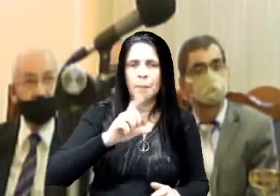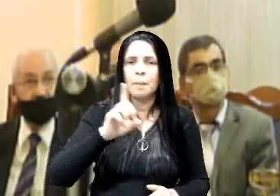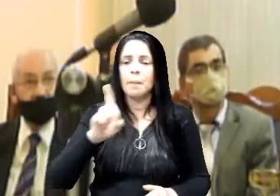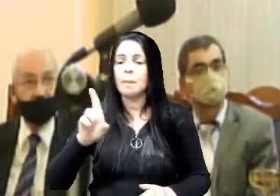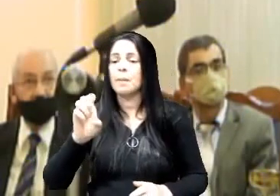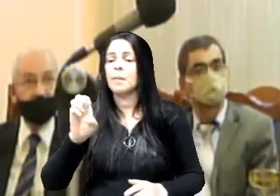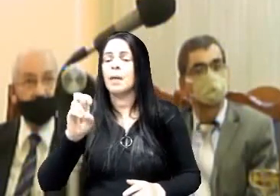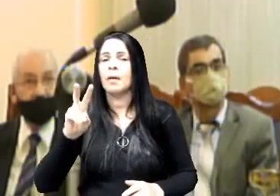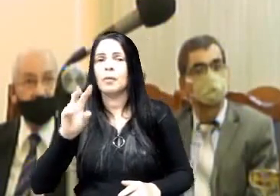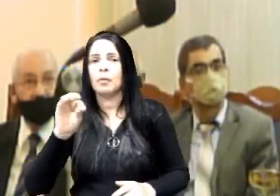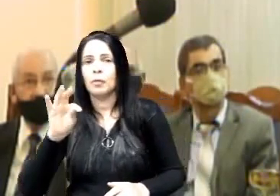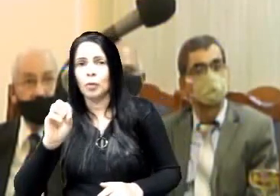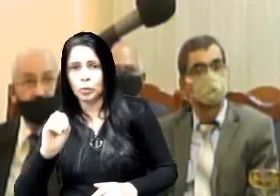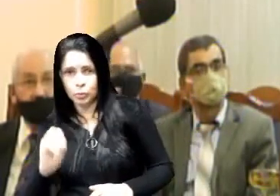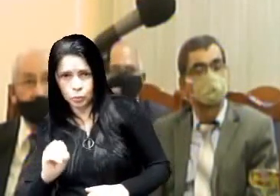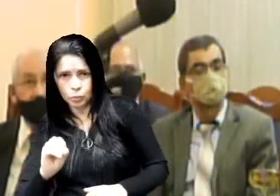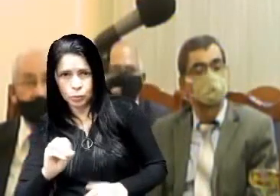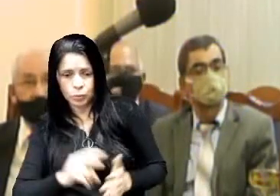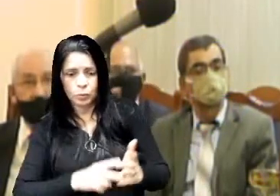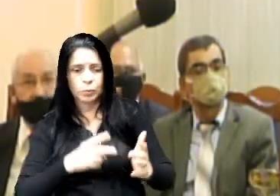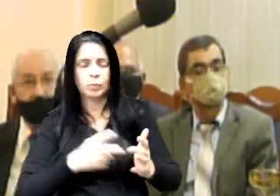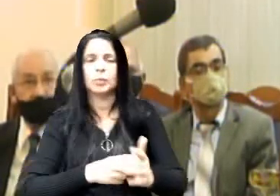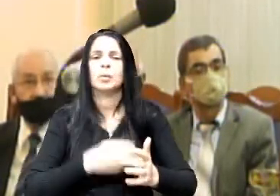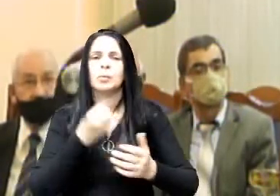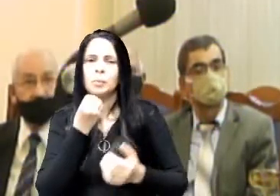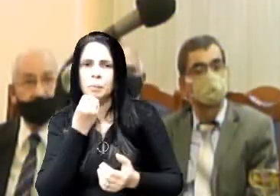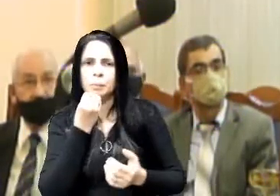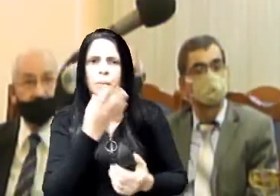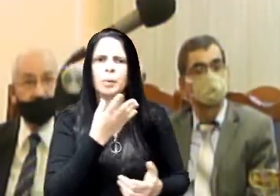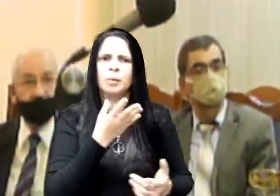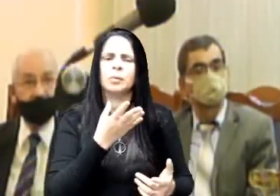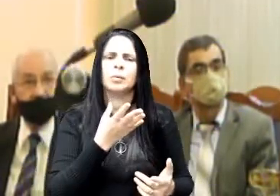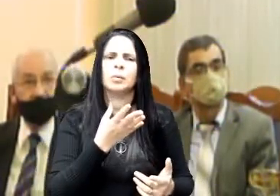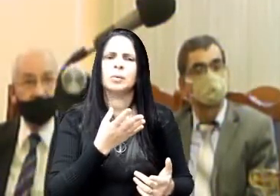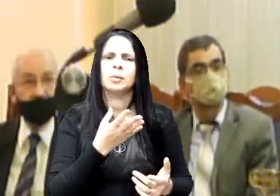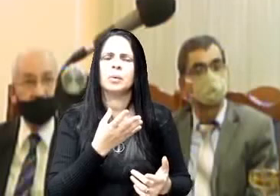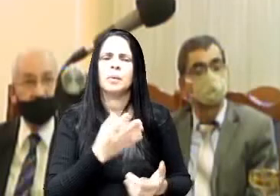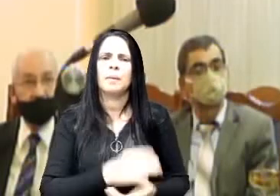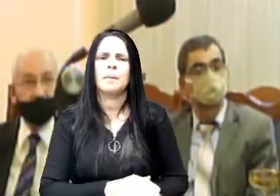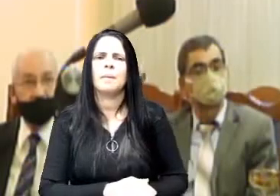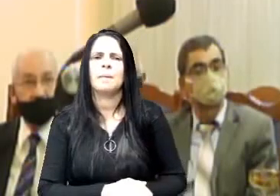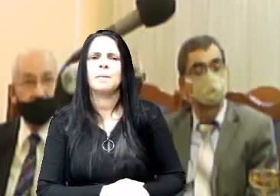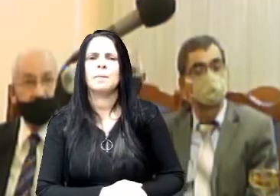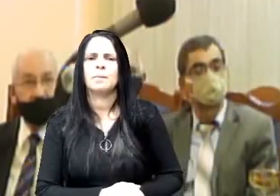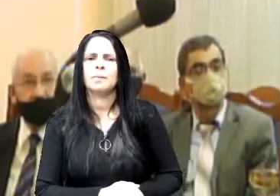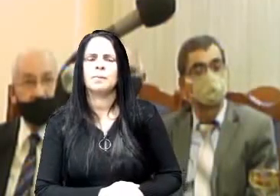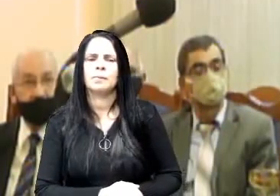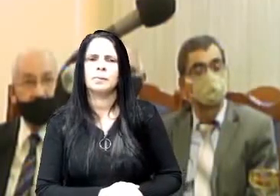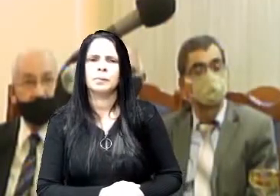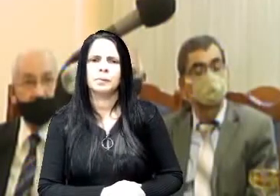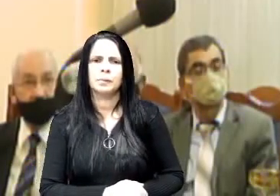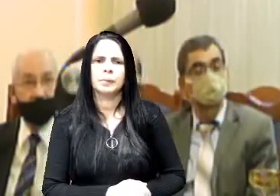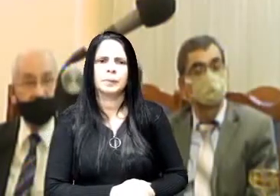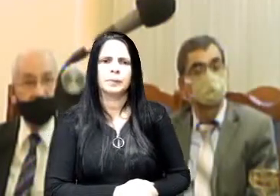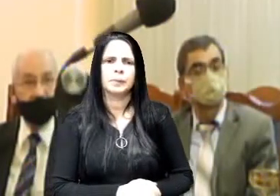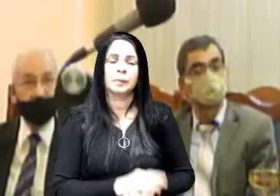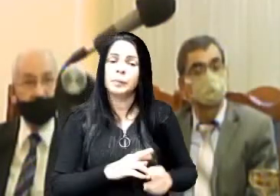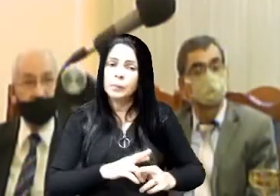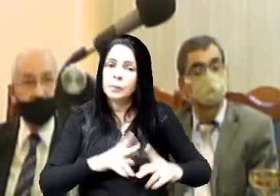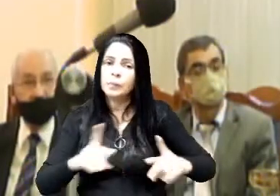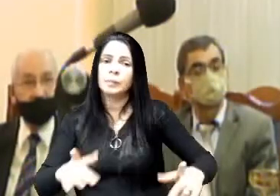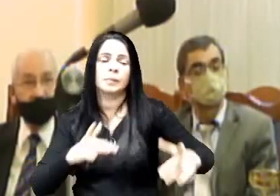ímpio. Eita! Bondoso, cumpridor de deveres, oposto de impiedoso, de